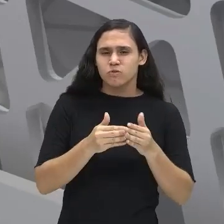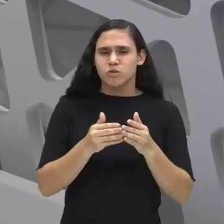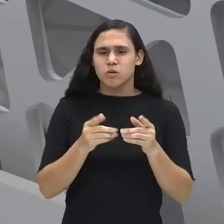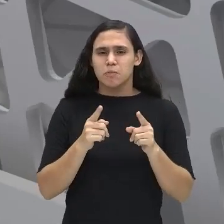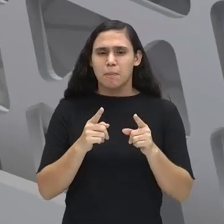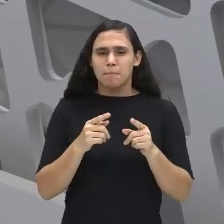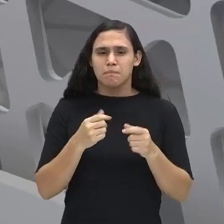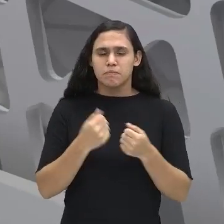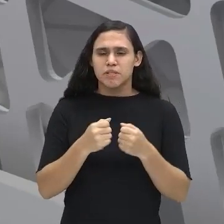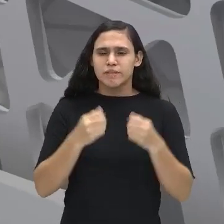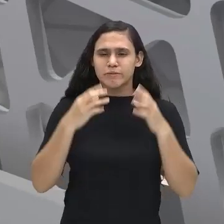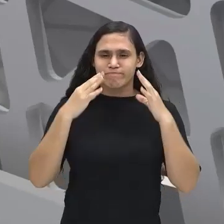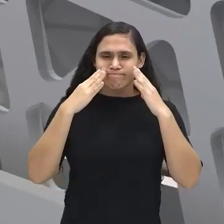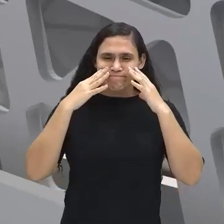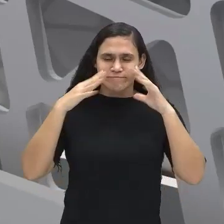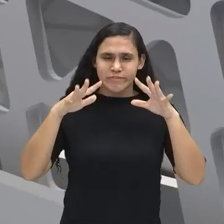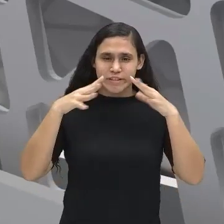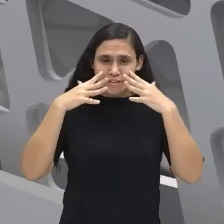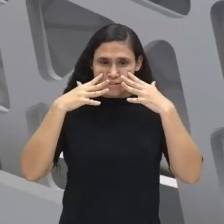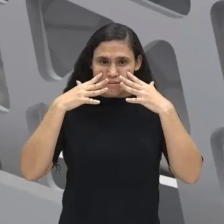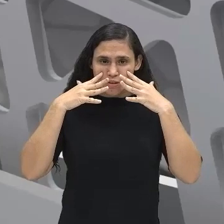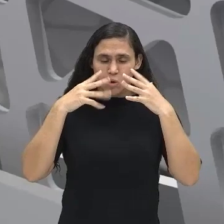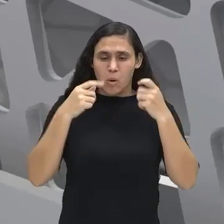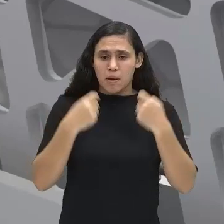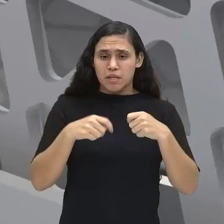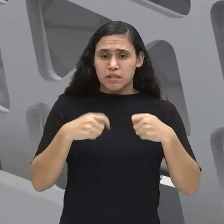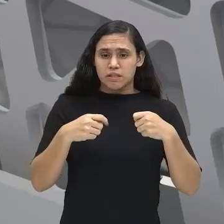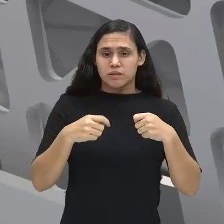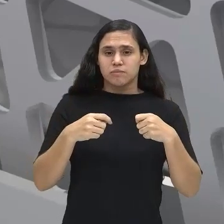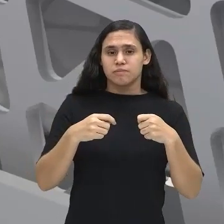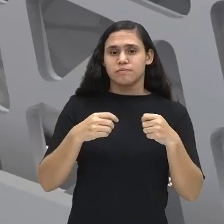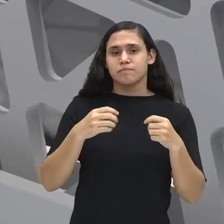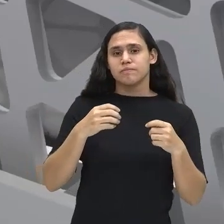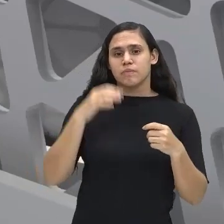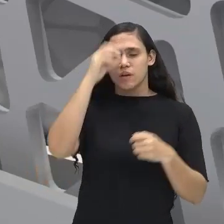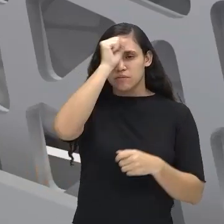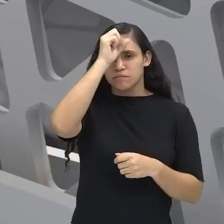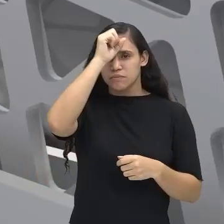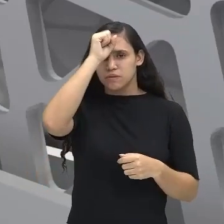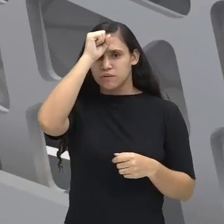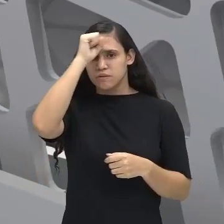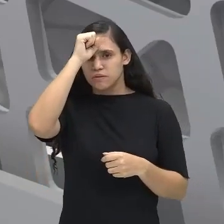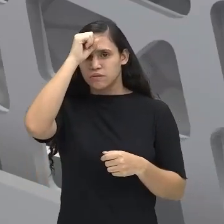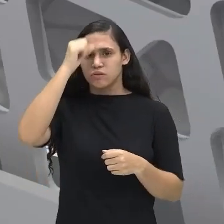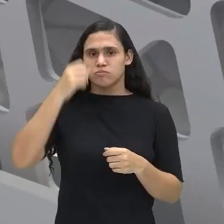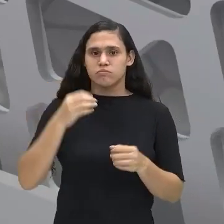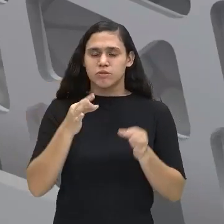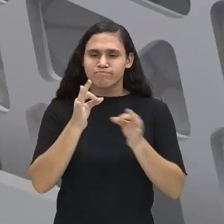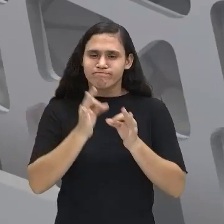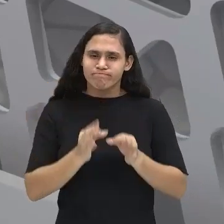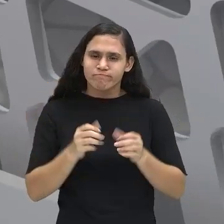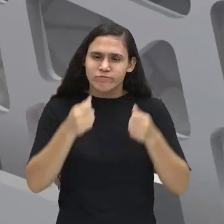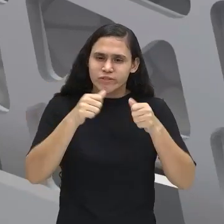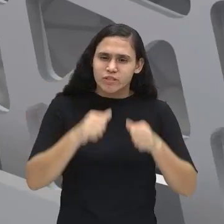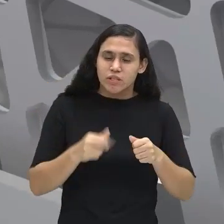precisa aprender, né, para poder dar e fazer aí as operações no conjunto dos números inteiros, tá